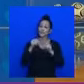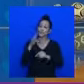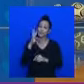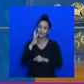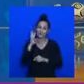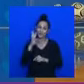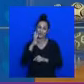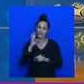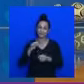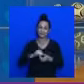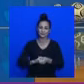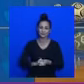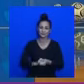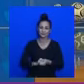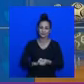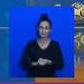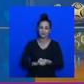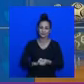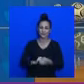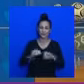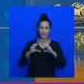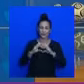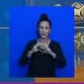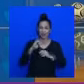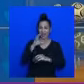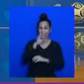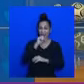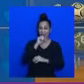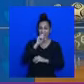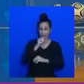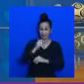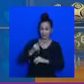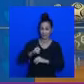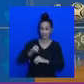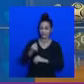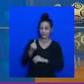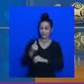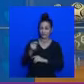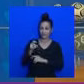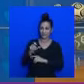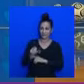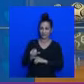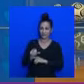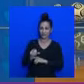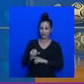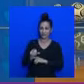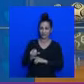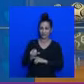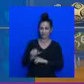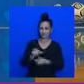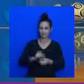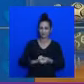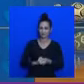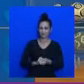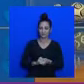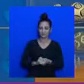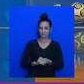quarta-feira. Bola laranja, número 19. Laranja 19.